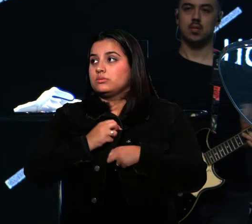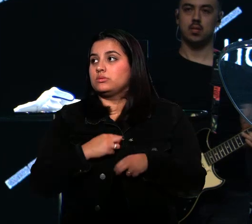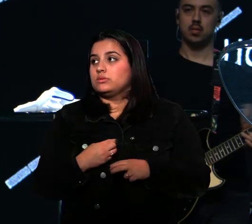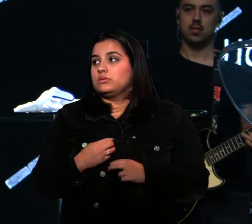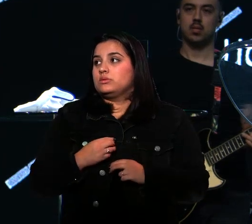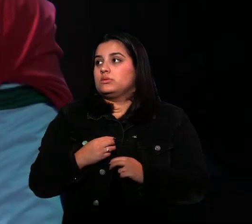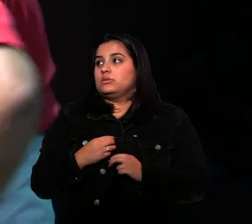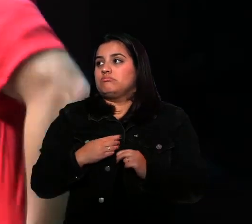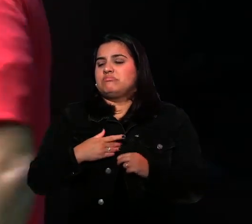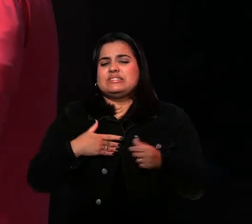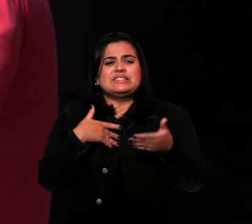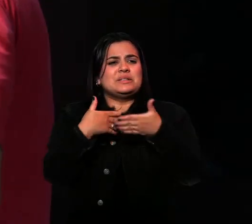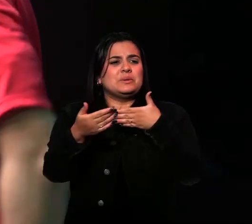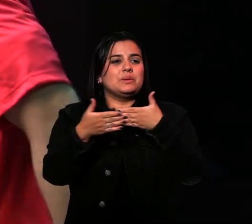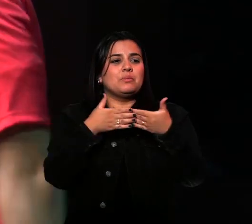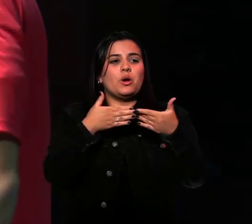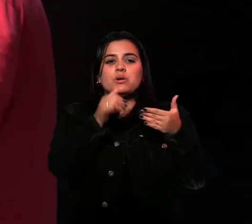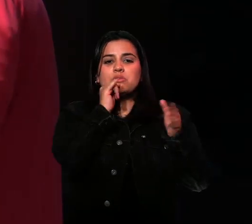não importa o time.